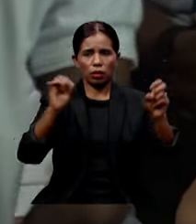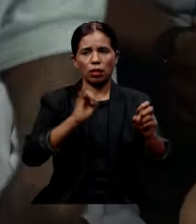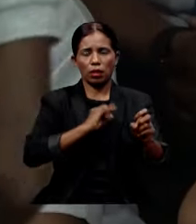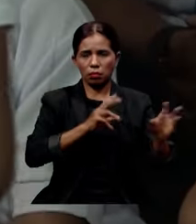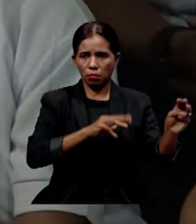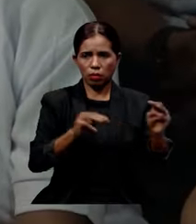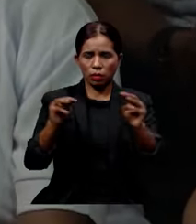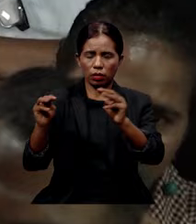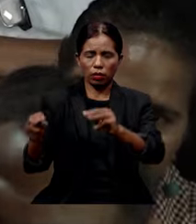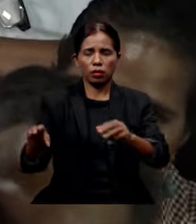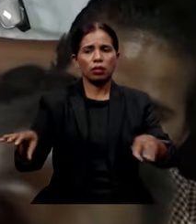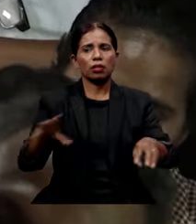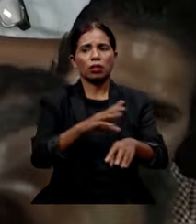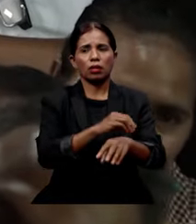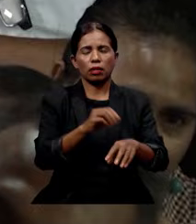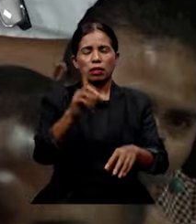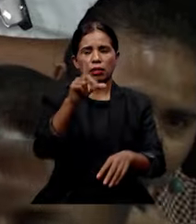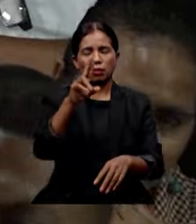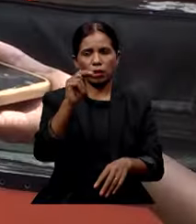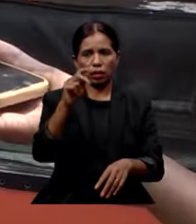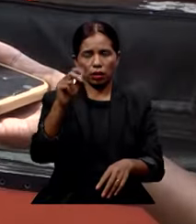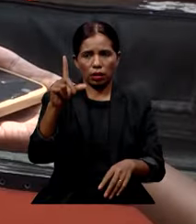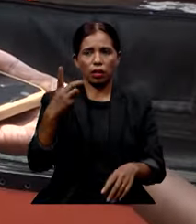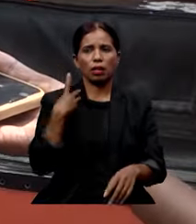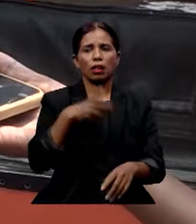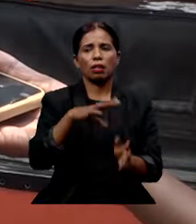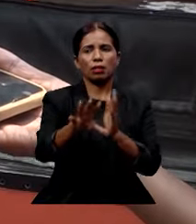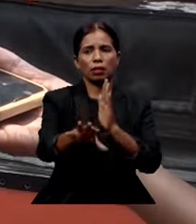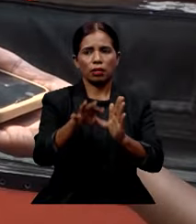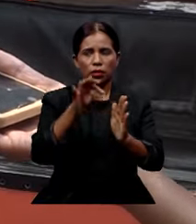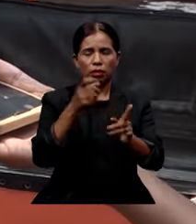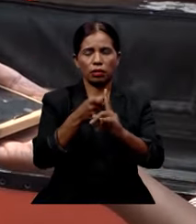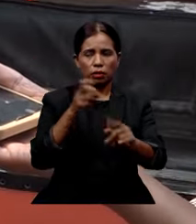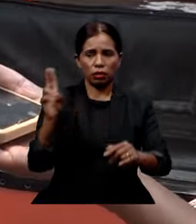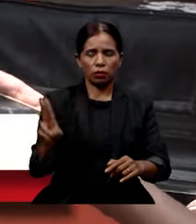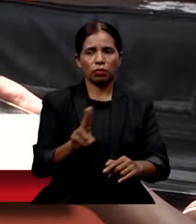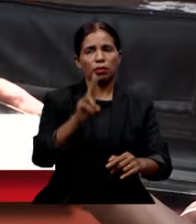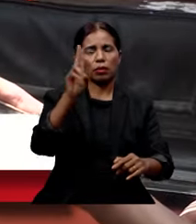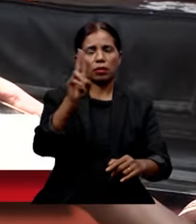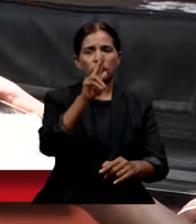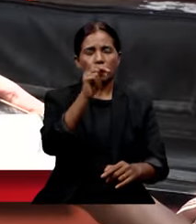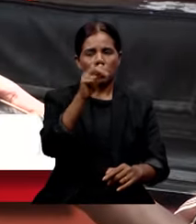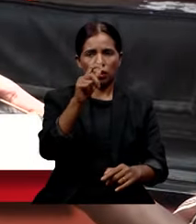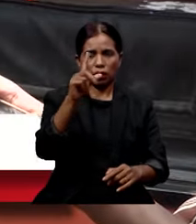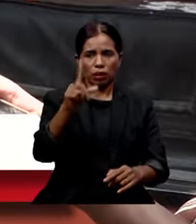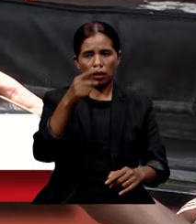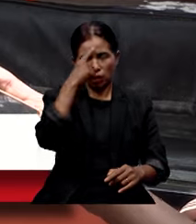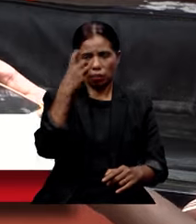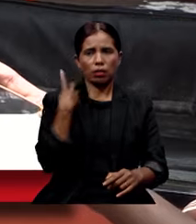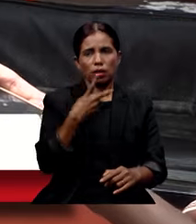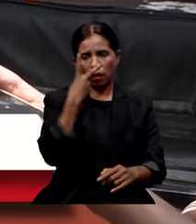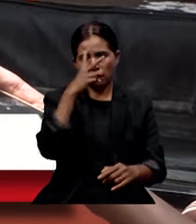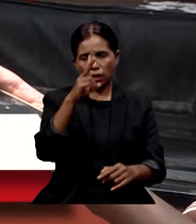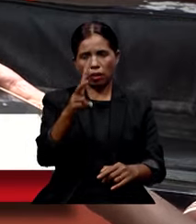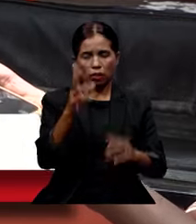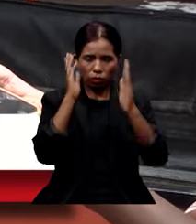mudança e a campus liceu UNITELI. Ami hili ya parte universitario UNTL ne tambah tare kata